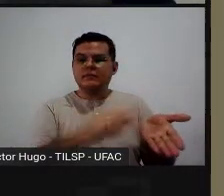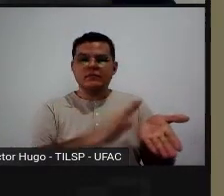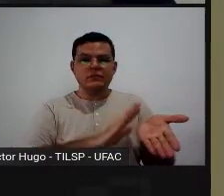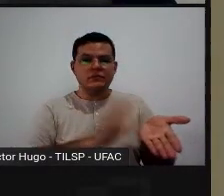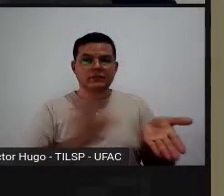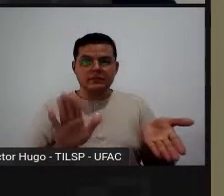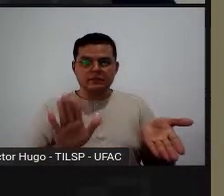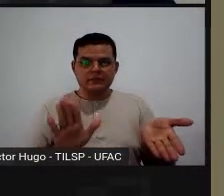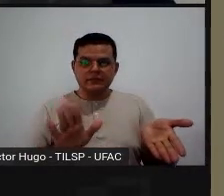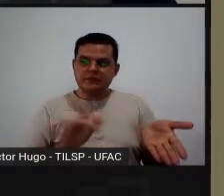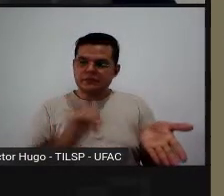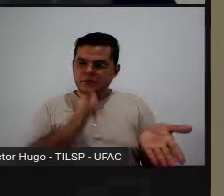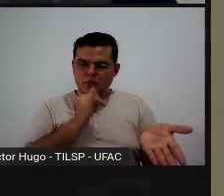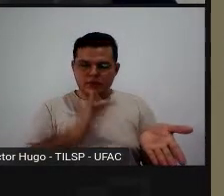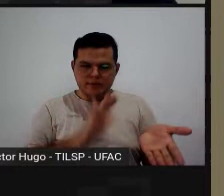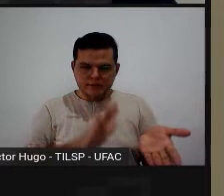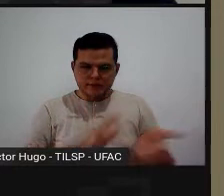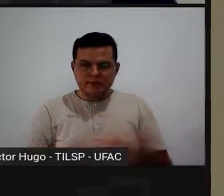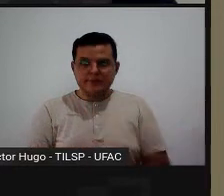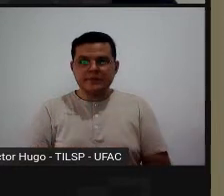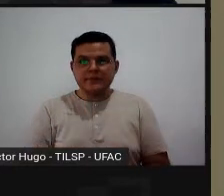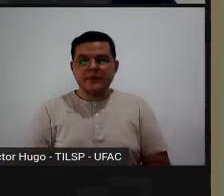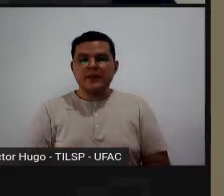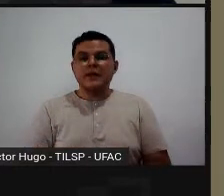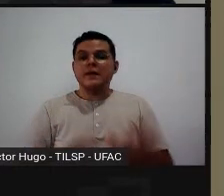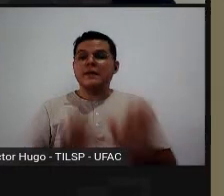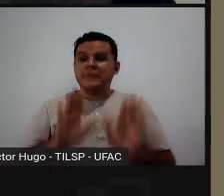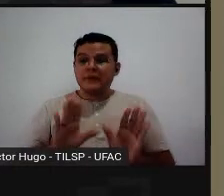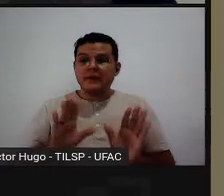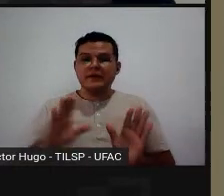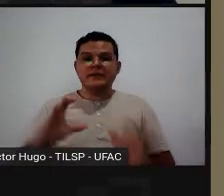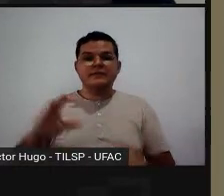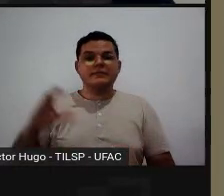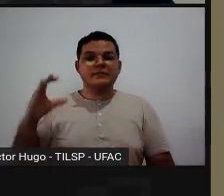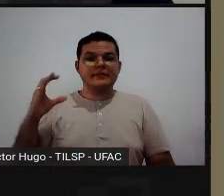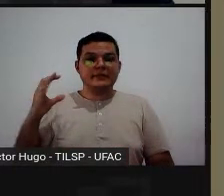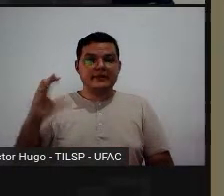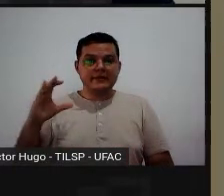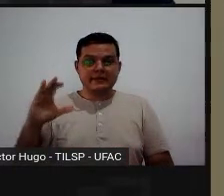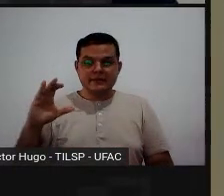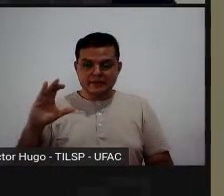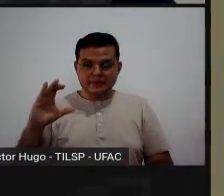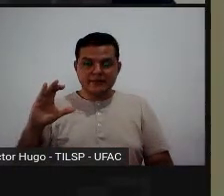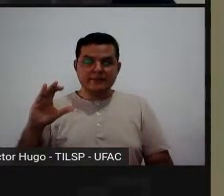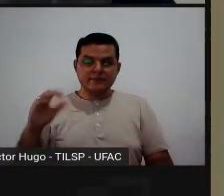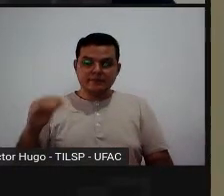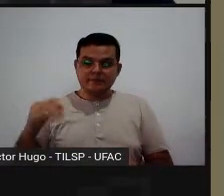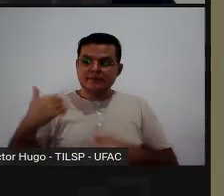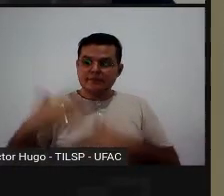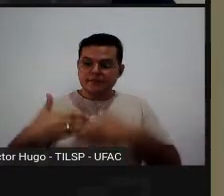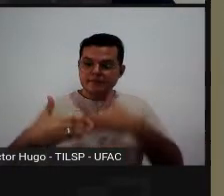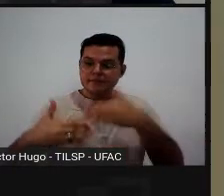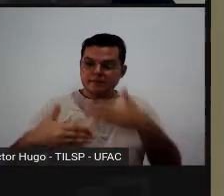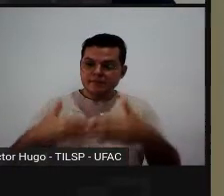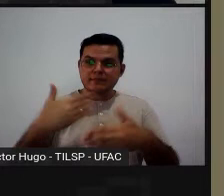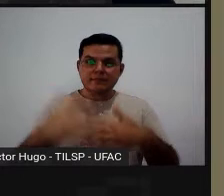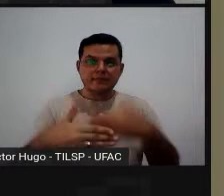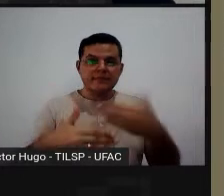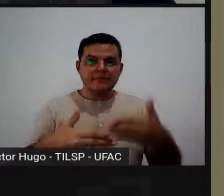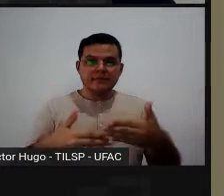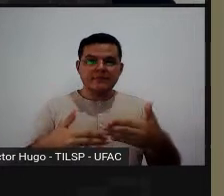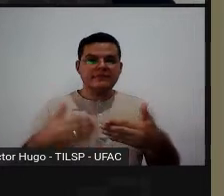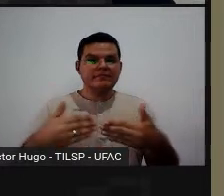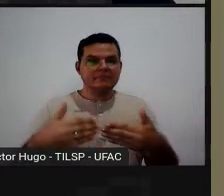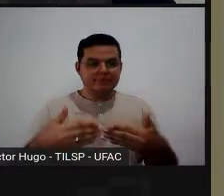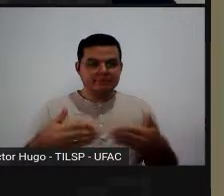exemplo. mas essas ciências passam a contribuir em épocas posteriores, não exatamente